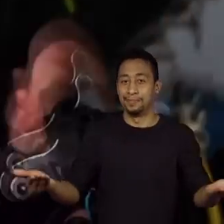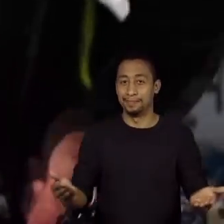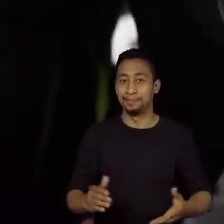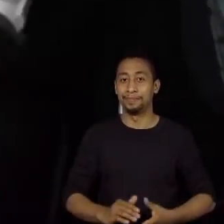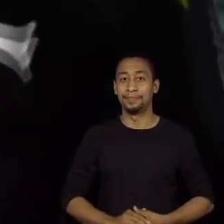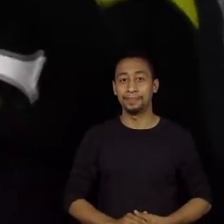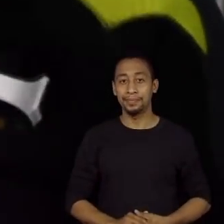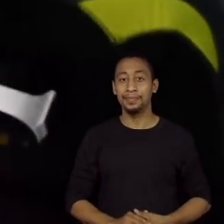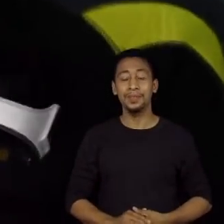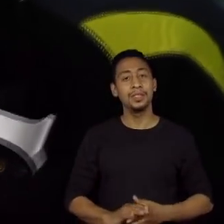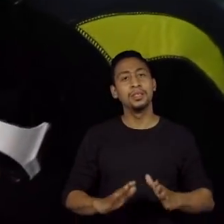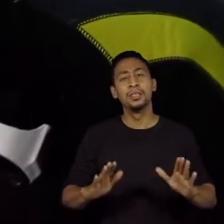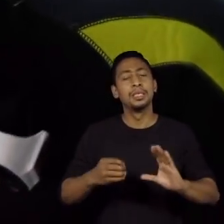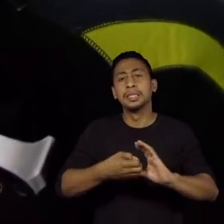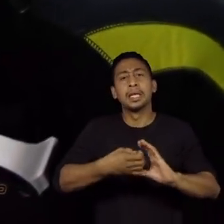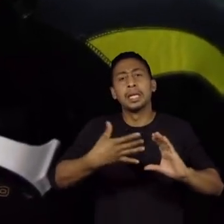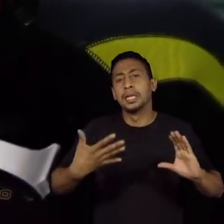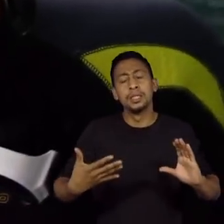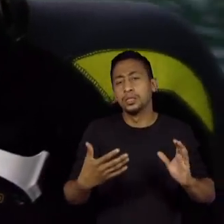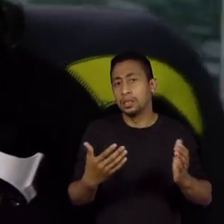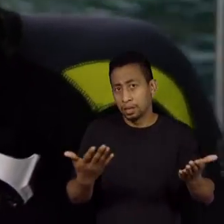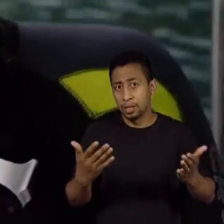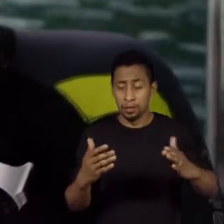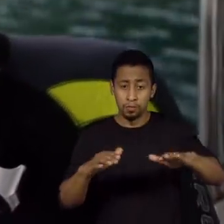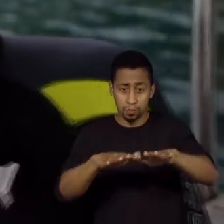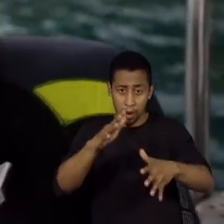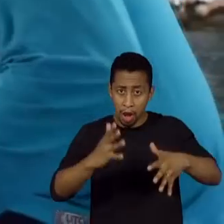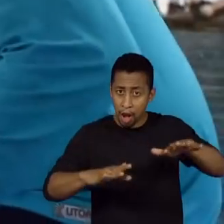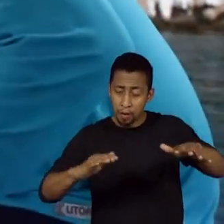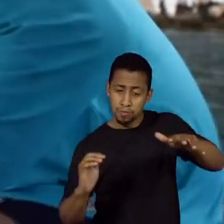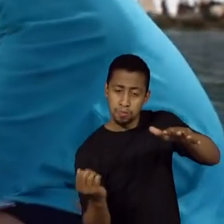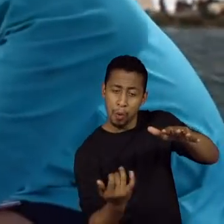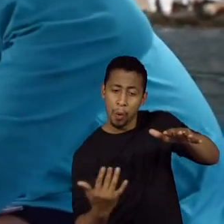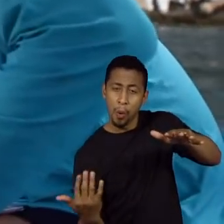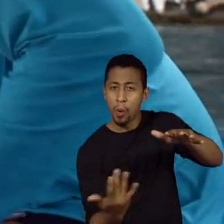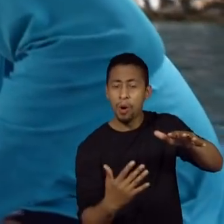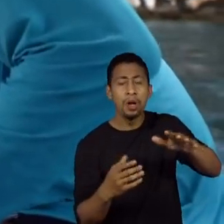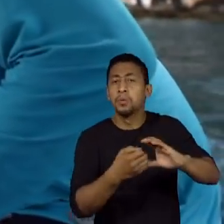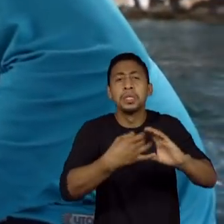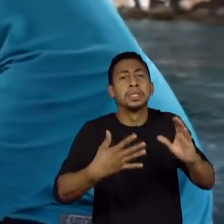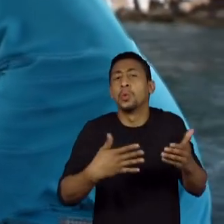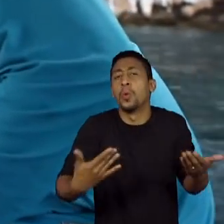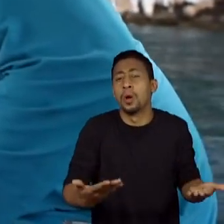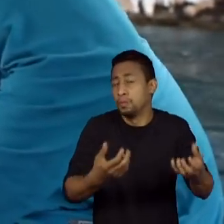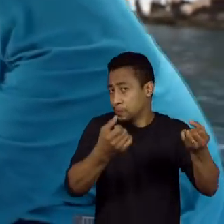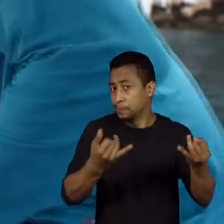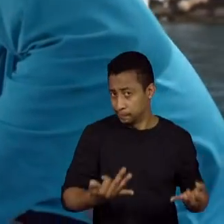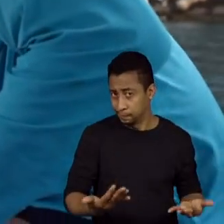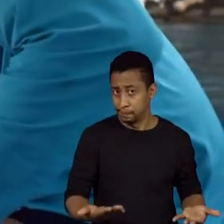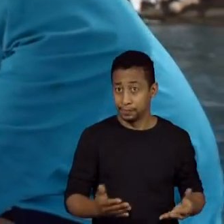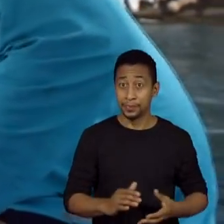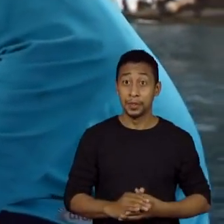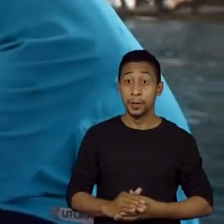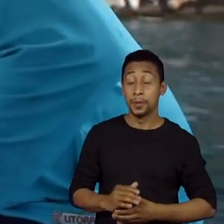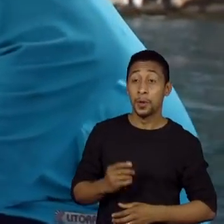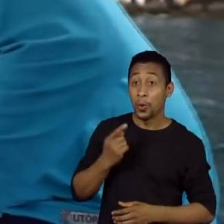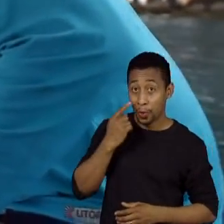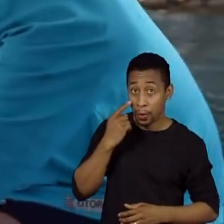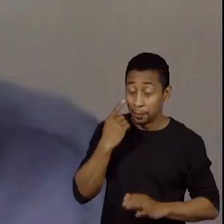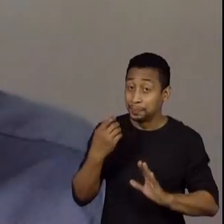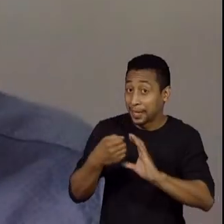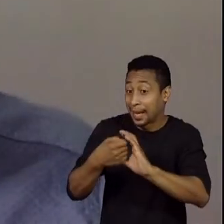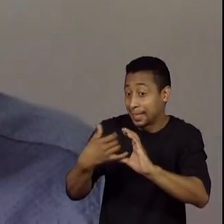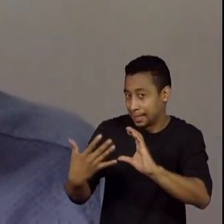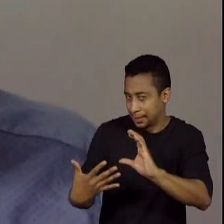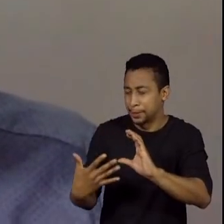Quais são as características desse recife de coral? O que você pode contar para a gente? Características é que ele